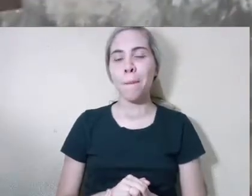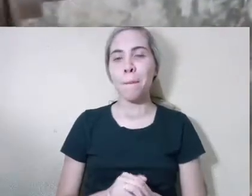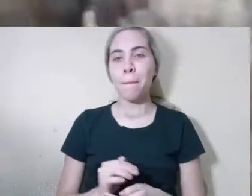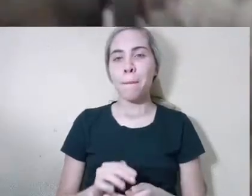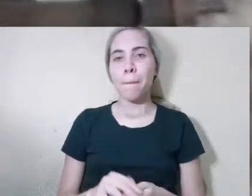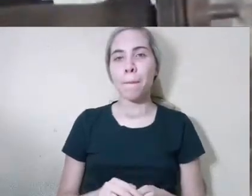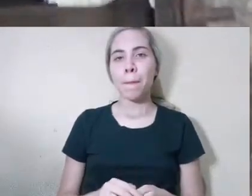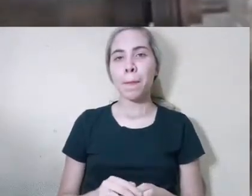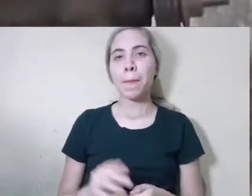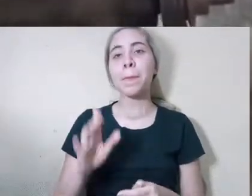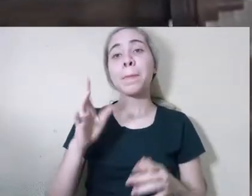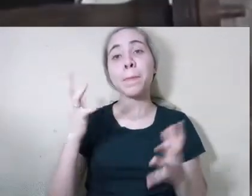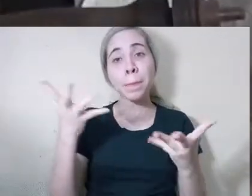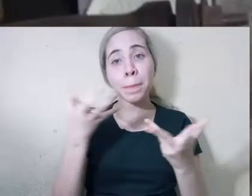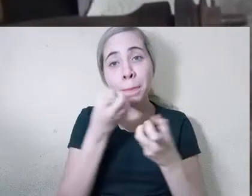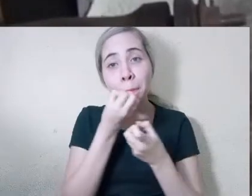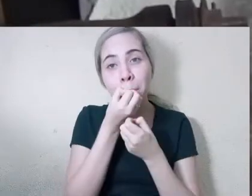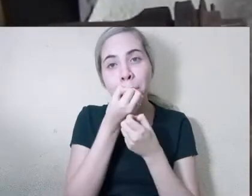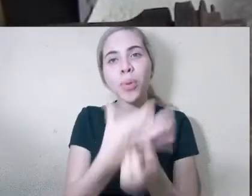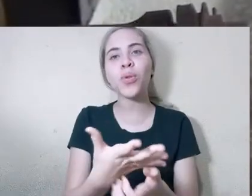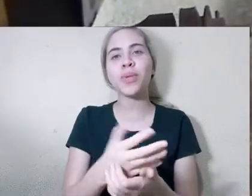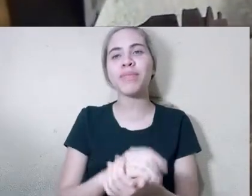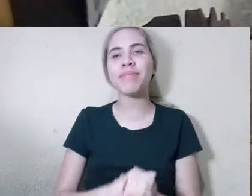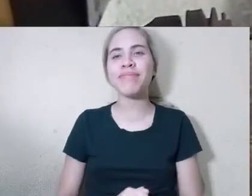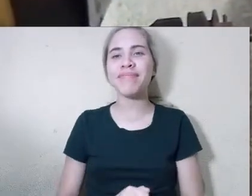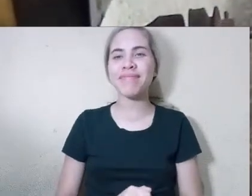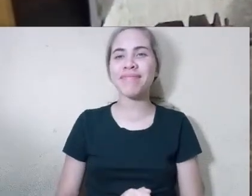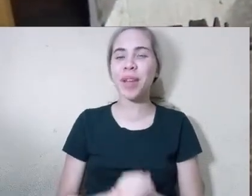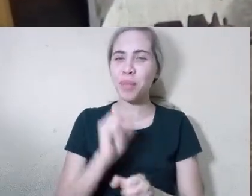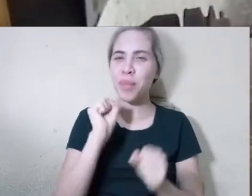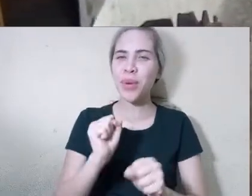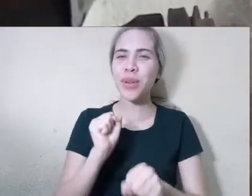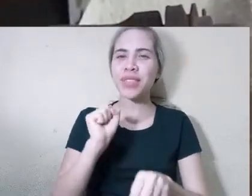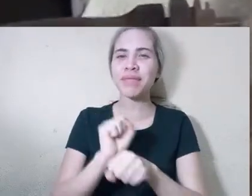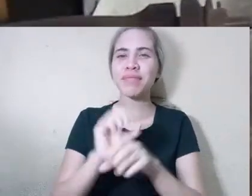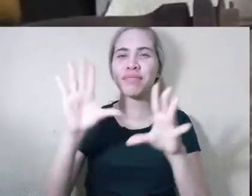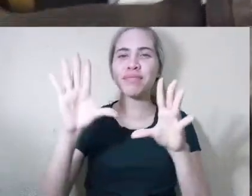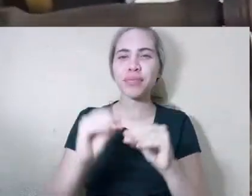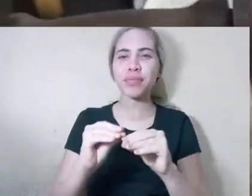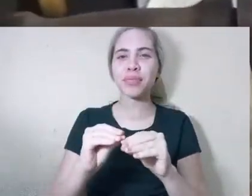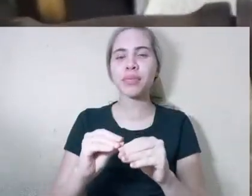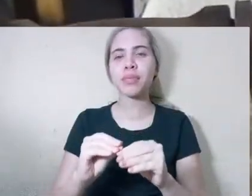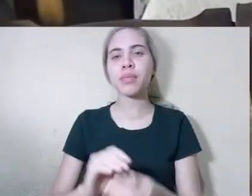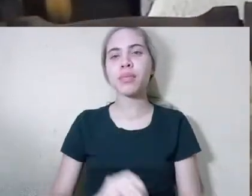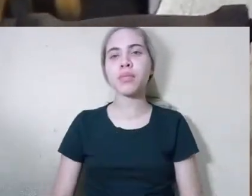Espera. Muito bom. Pode desligar, tá?